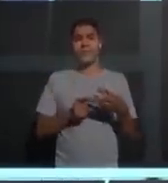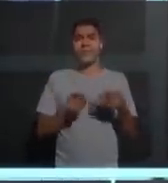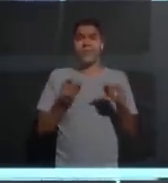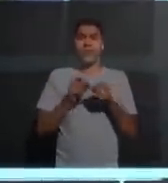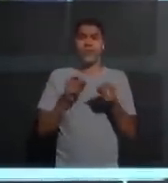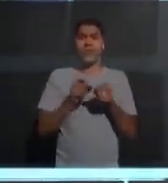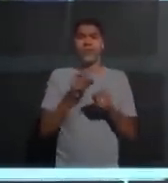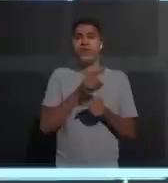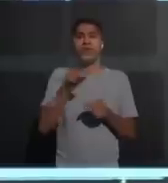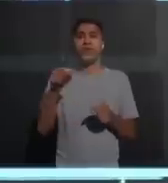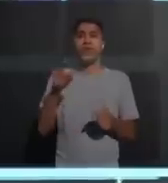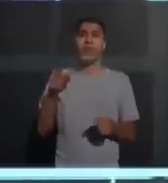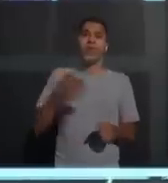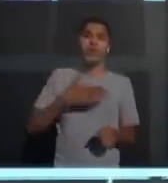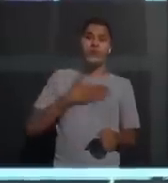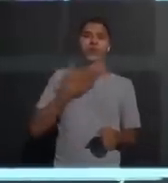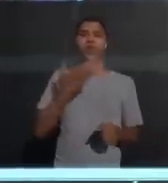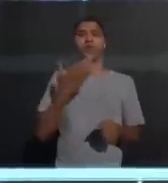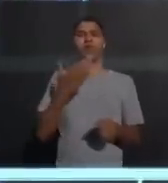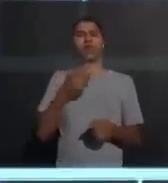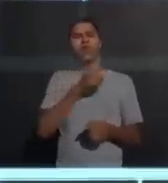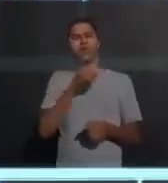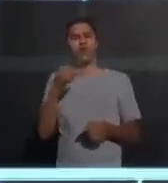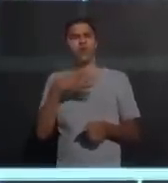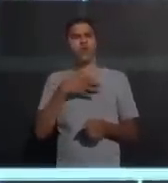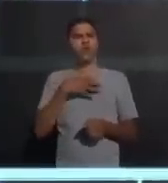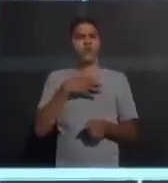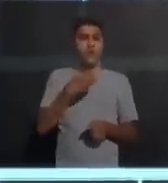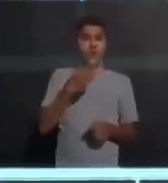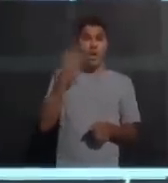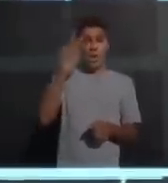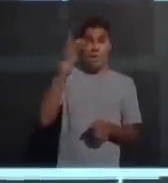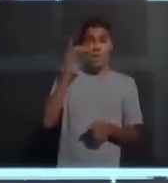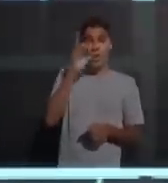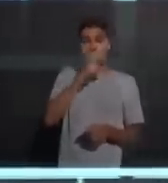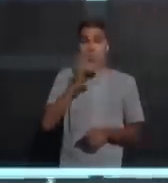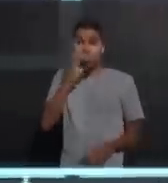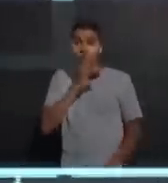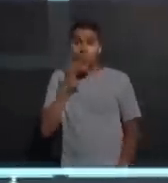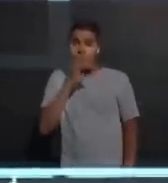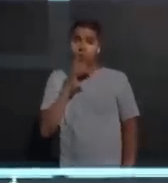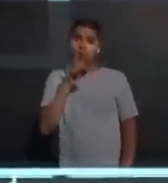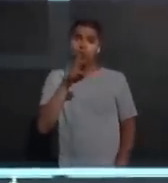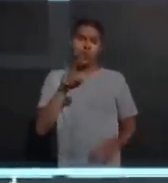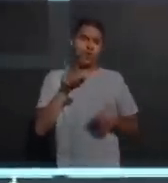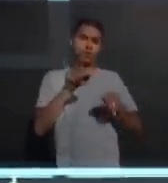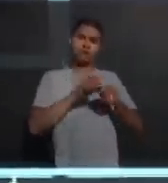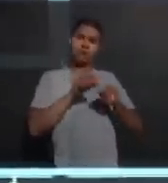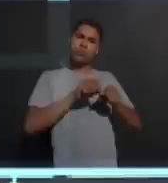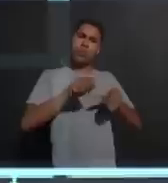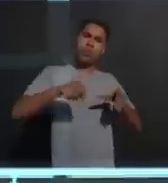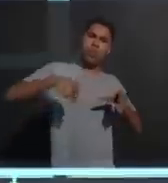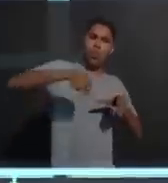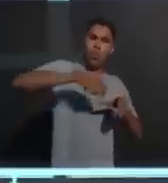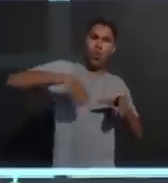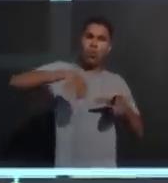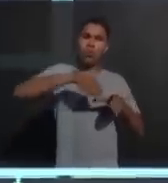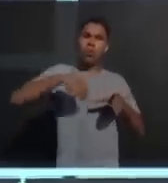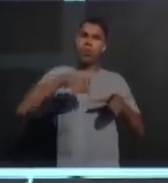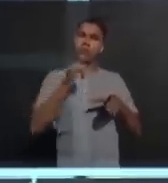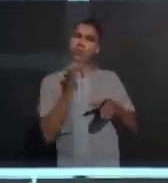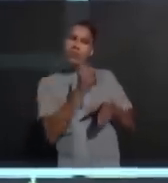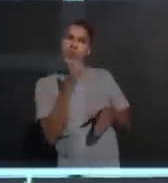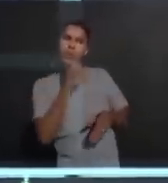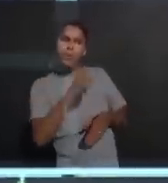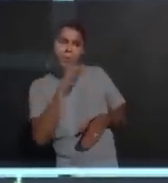você fazer uma surpresa você finge que está aqui pra sua mãe amanhã e domingo né você fazer um almoço pra ele ainda dizer mãe